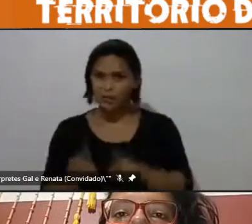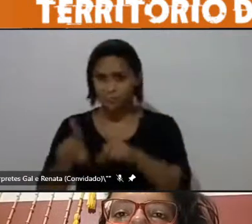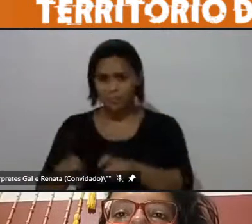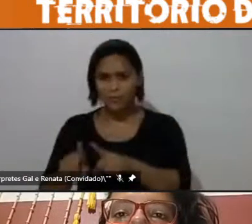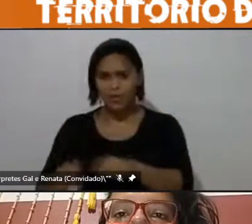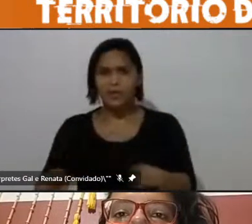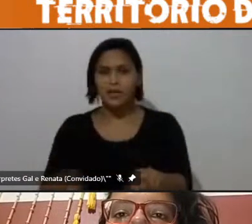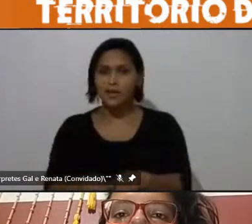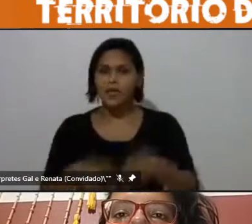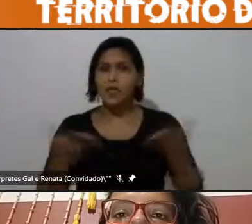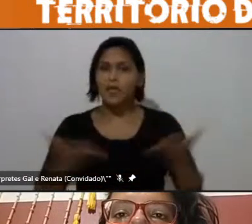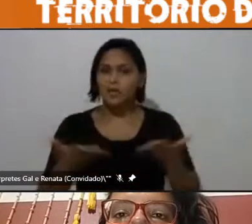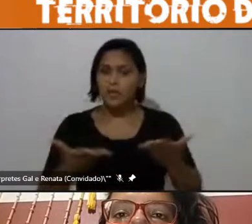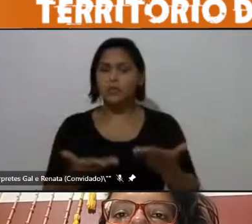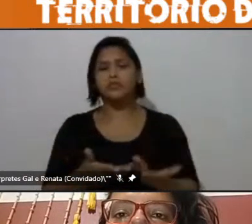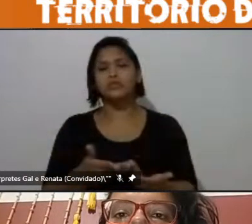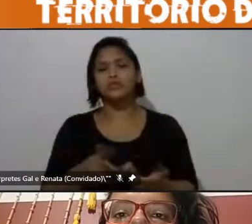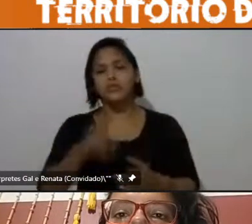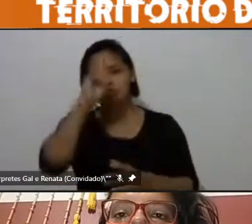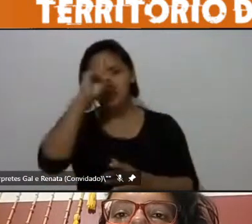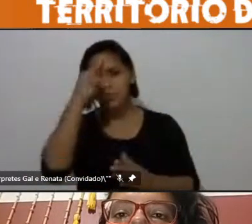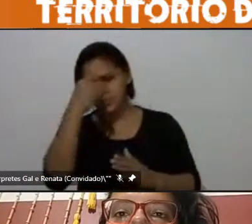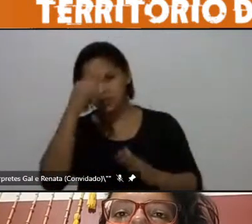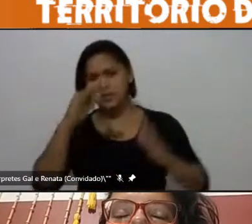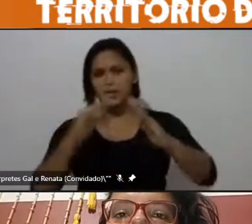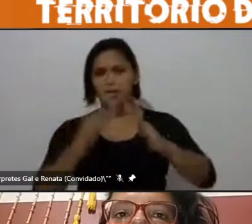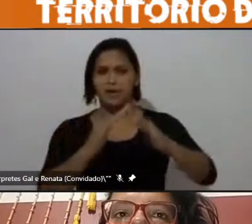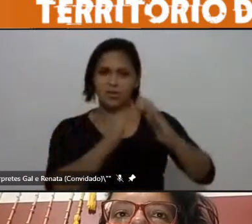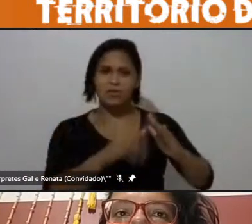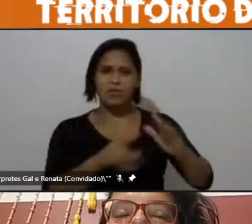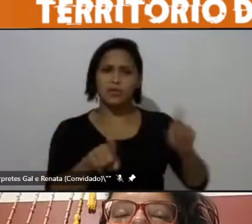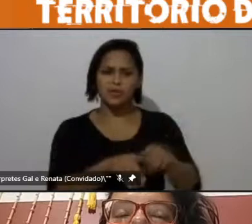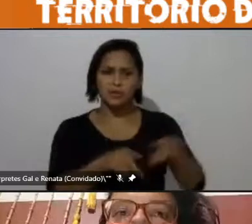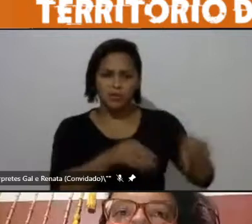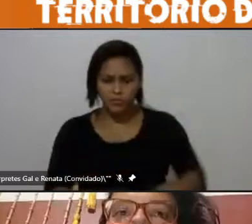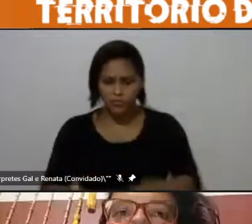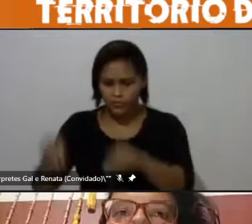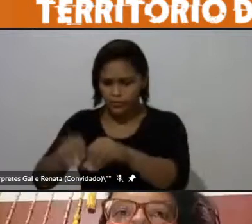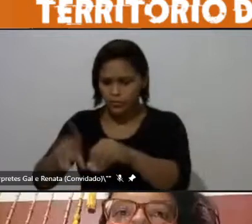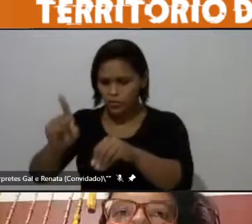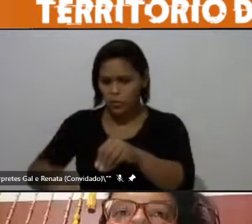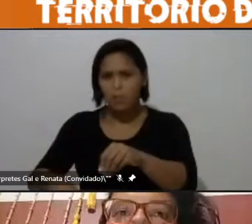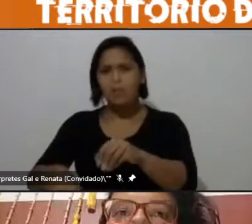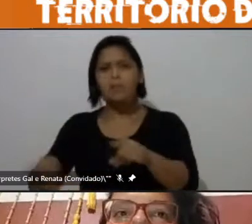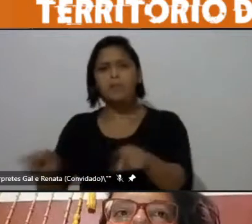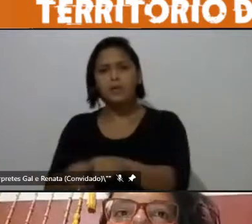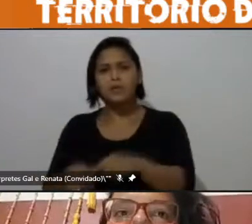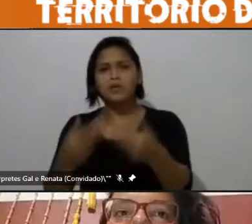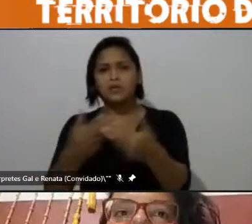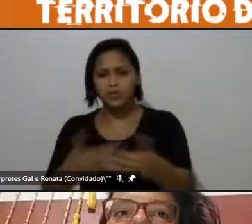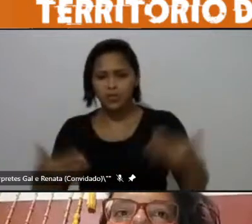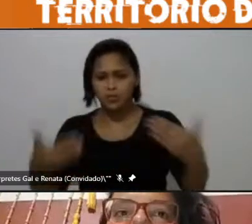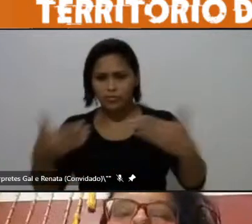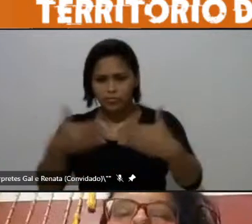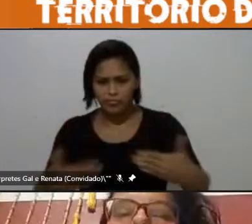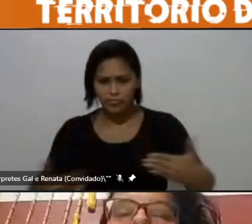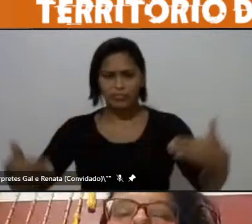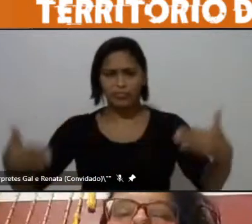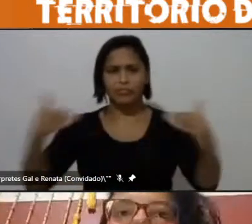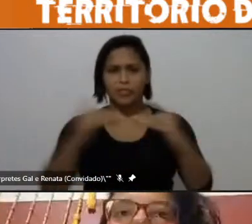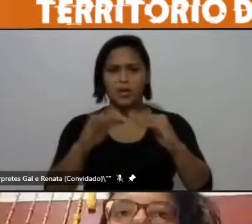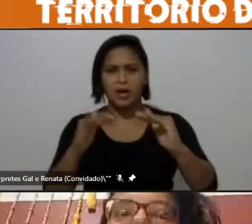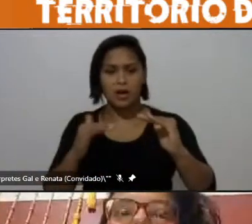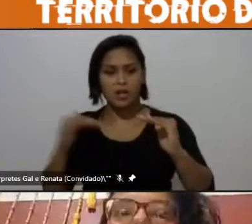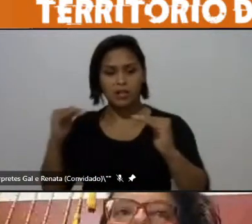as igrejas hoje, né, que pentecostais que estão ocupando esses territórios são muito alinhadas com uma